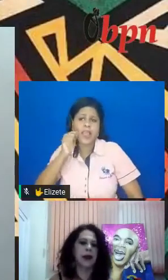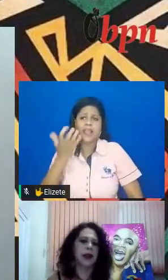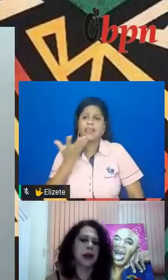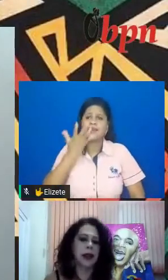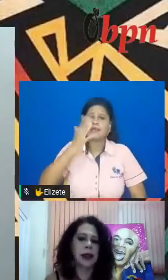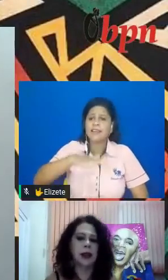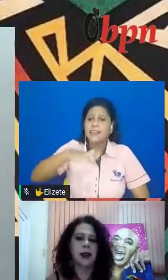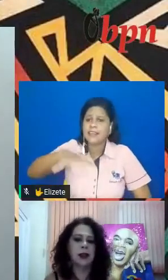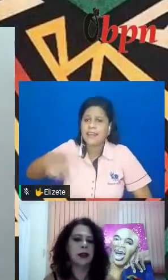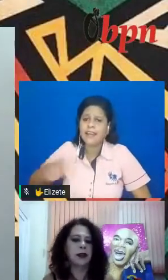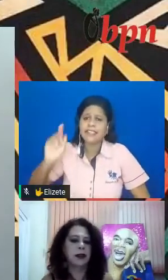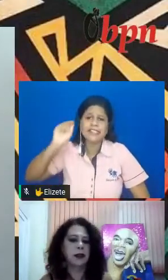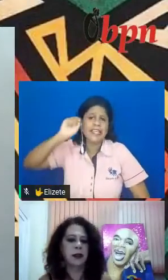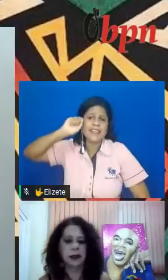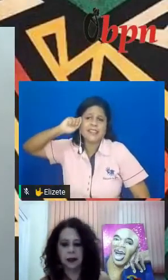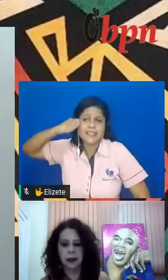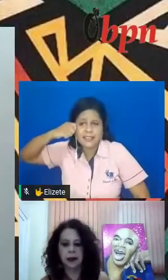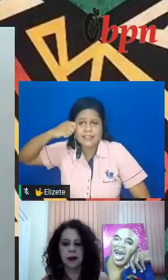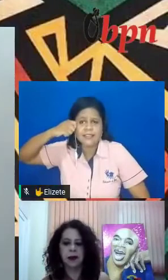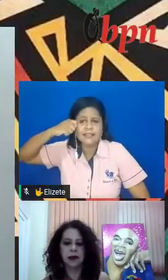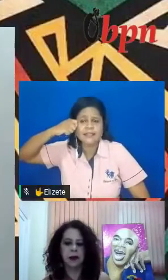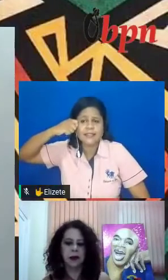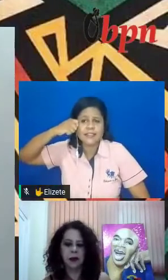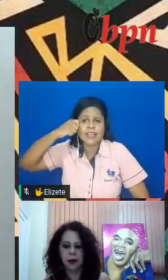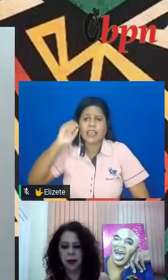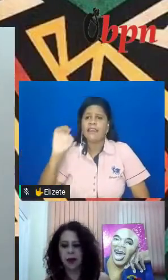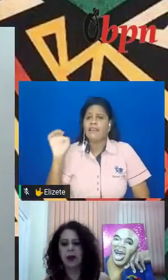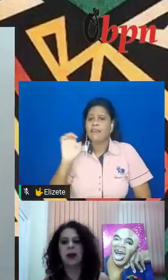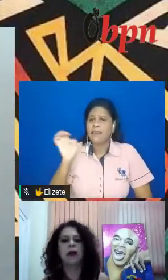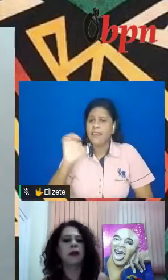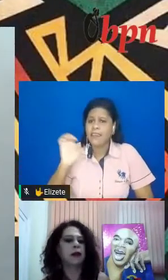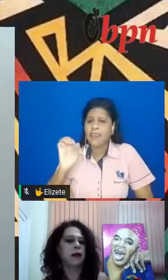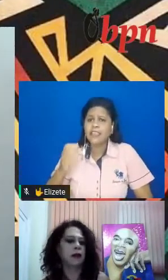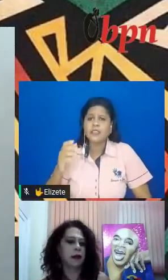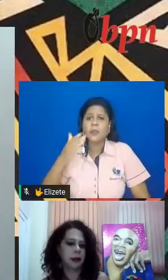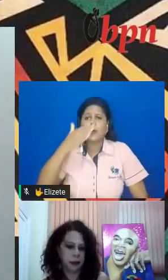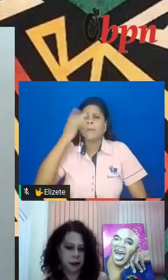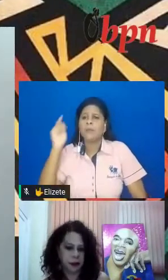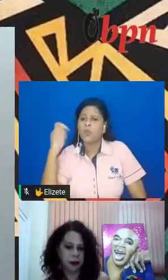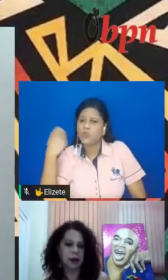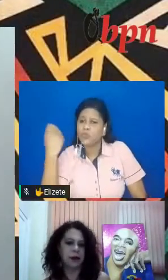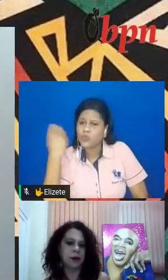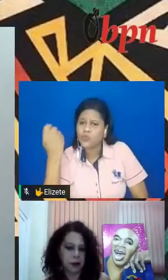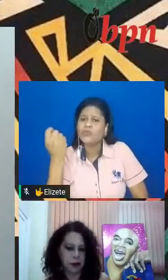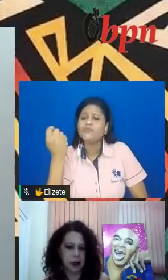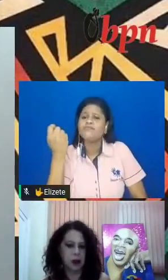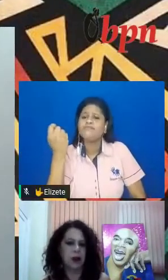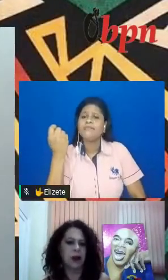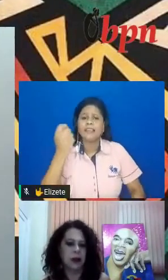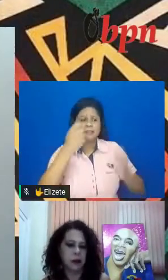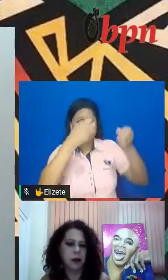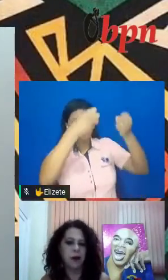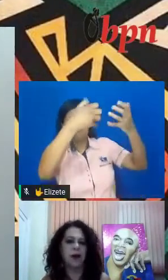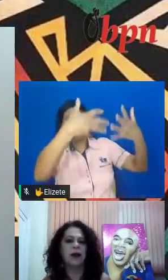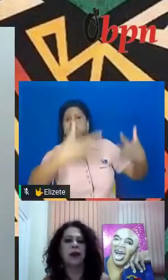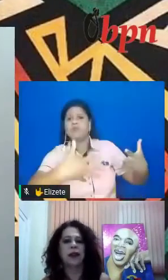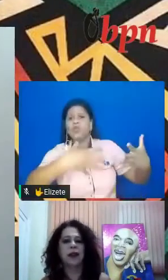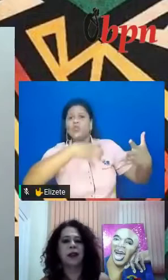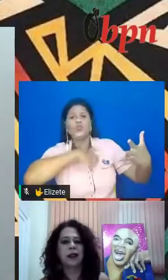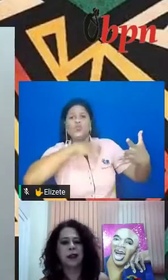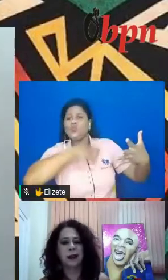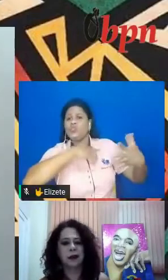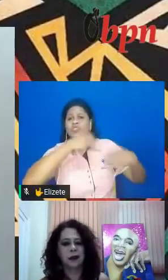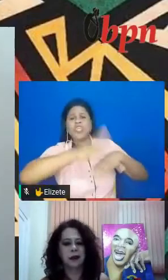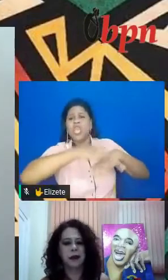gays, prostituta, descrevem do jeito que eles querem. Eles criam um